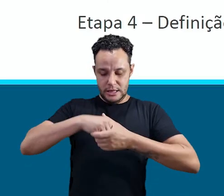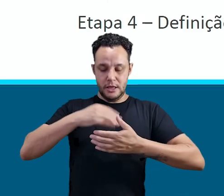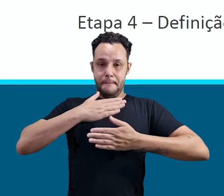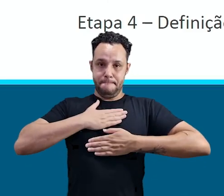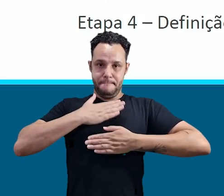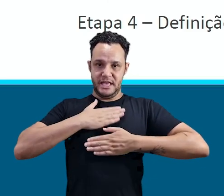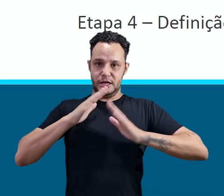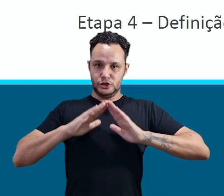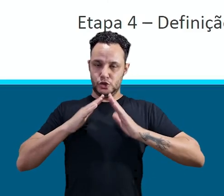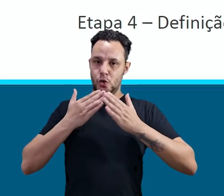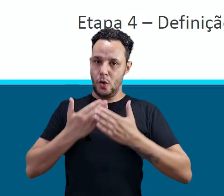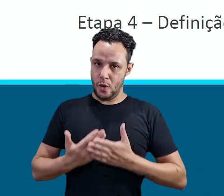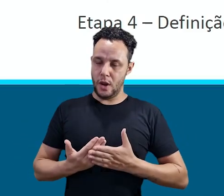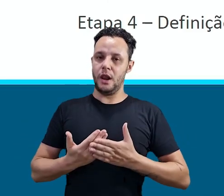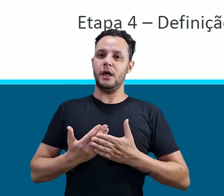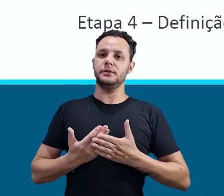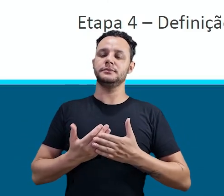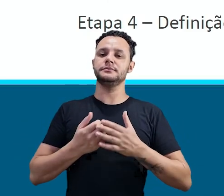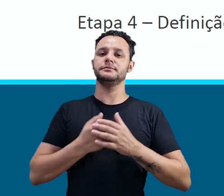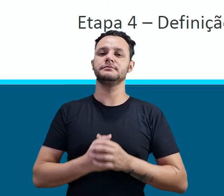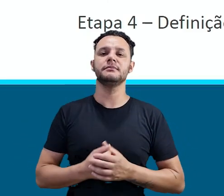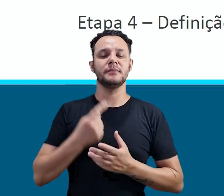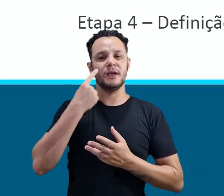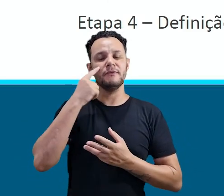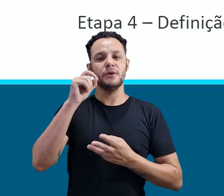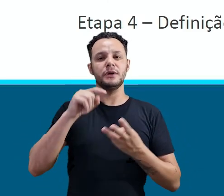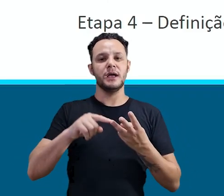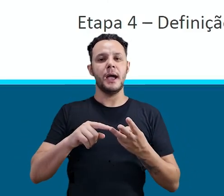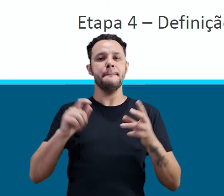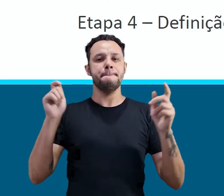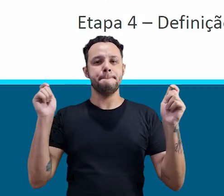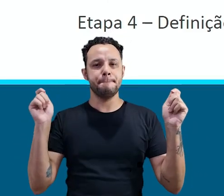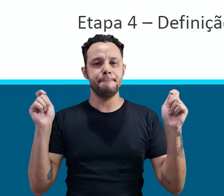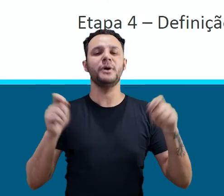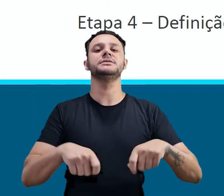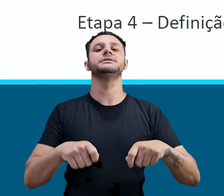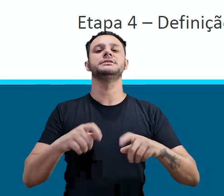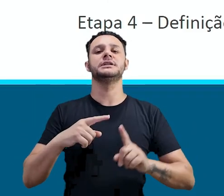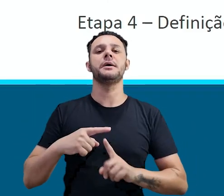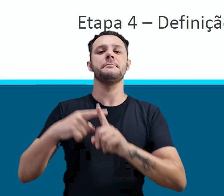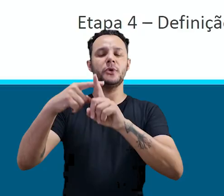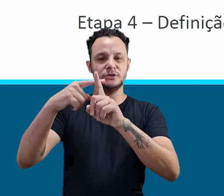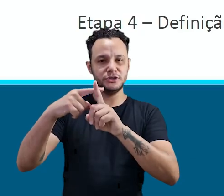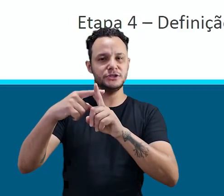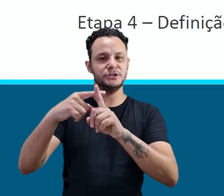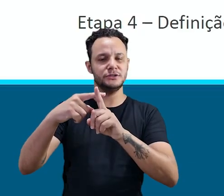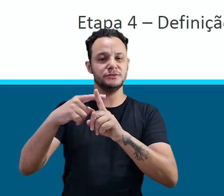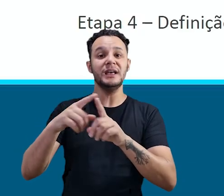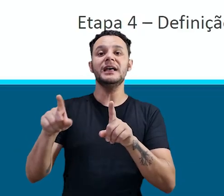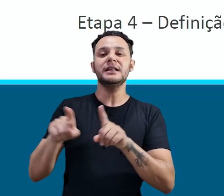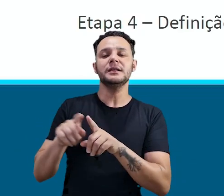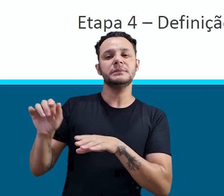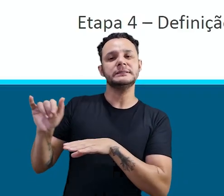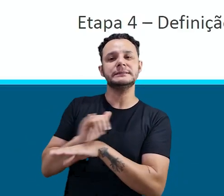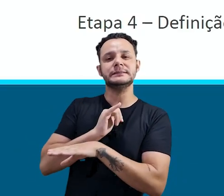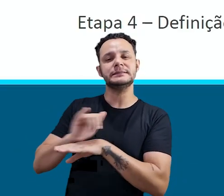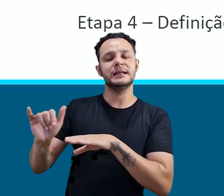da sua escola, identificar as potencialidades e as demandas de apoio e definir